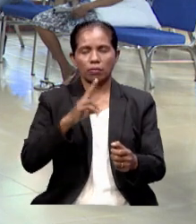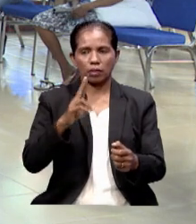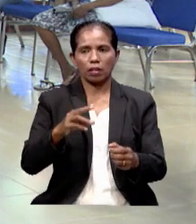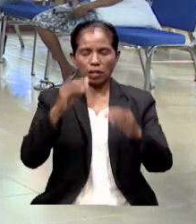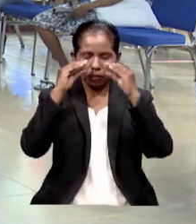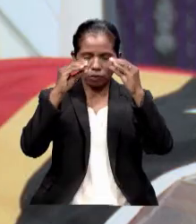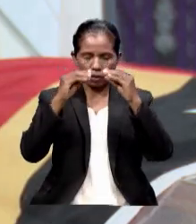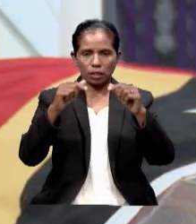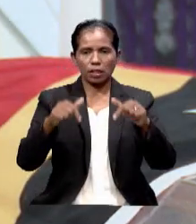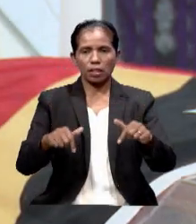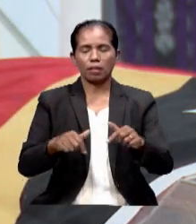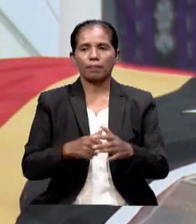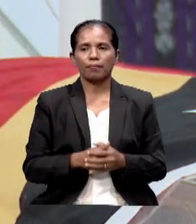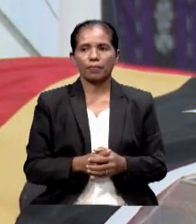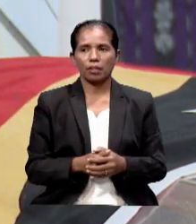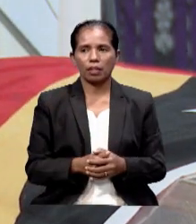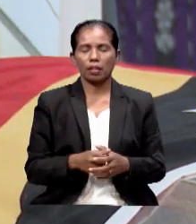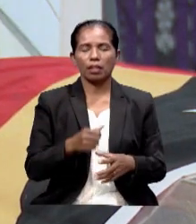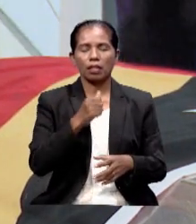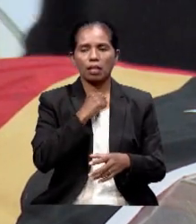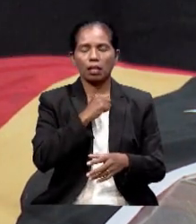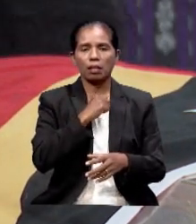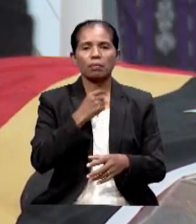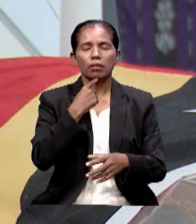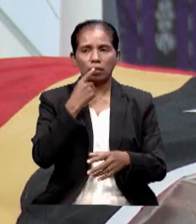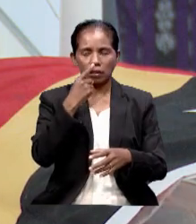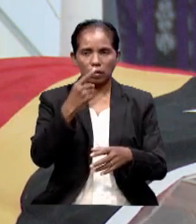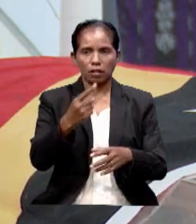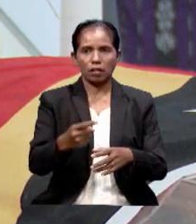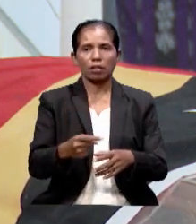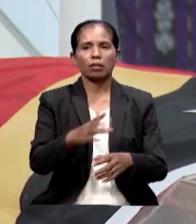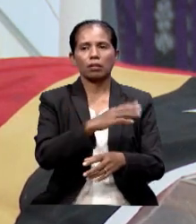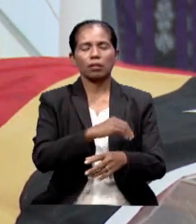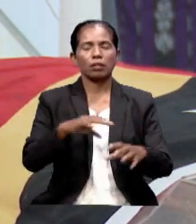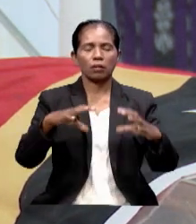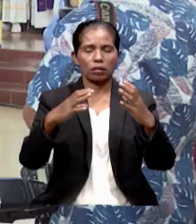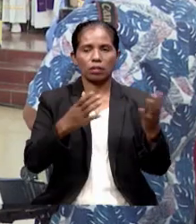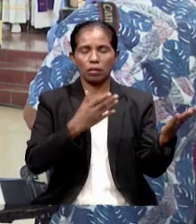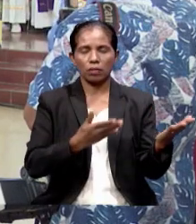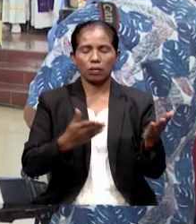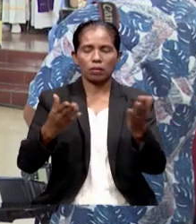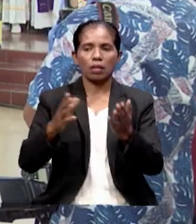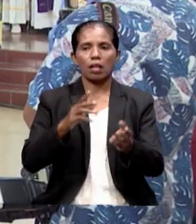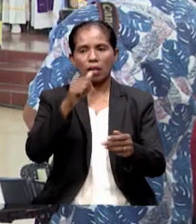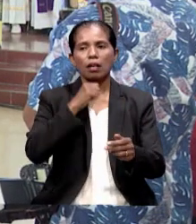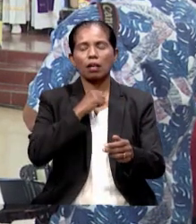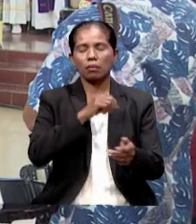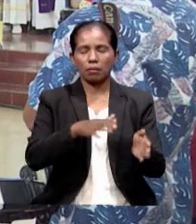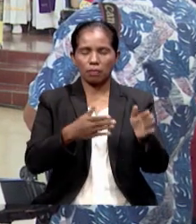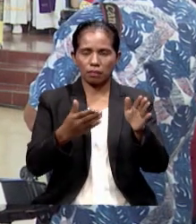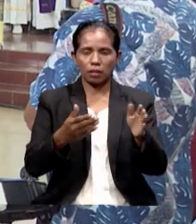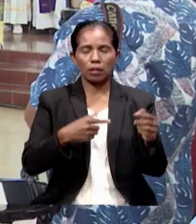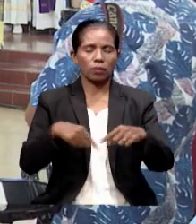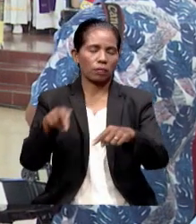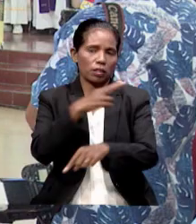hanurin de tihane Padre Carlito Titilaka hatutan durante ne parte kongresaun rasik lore ona mate bian bo hospital ho de